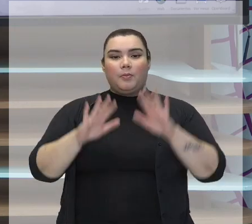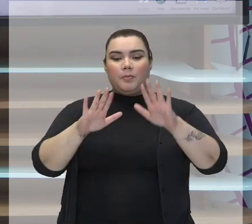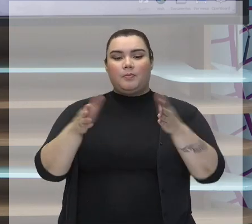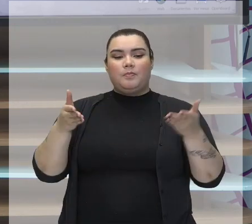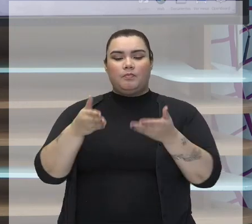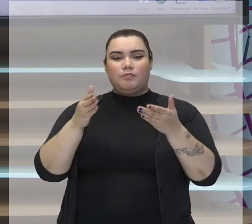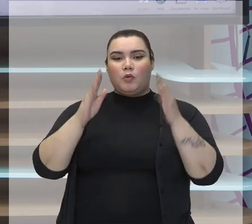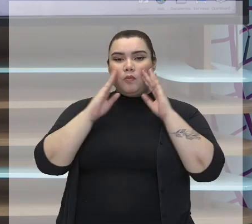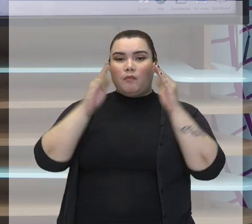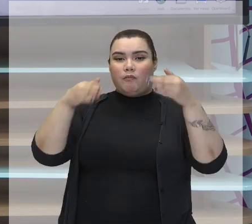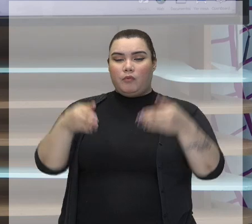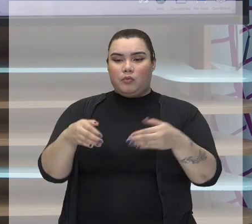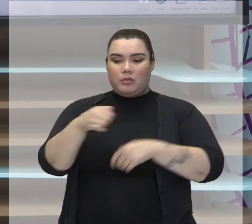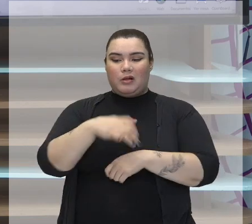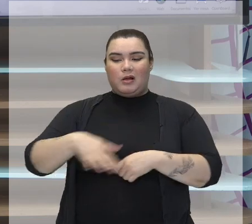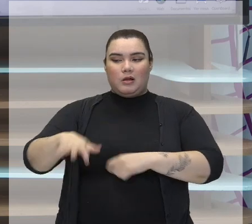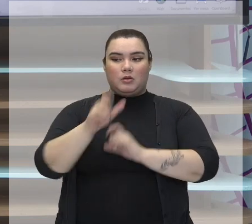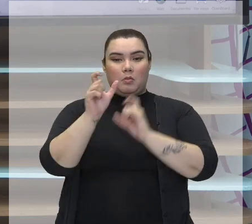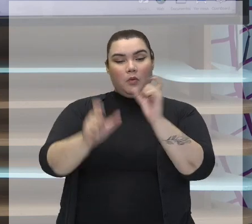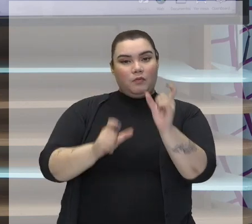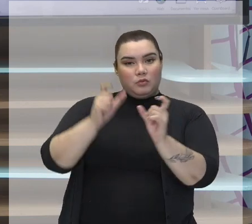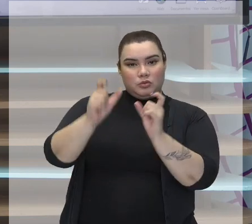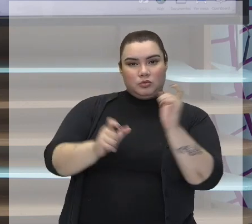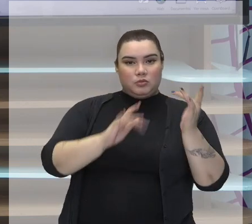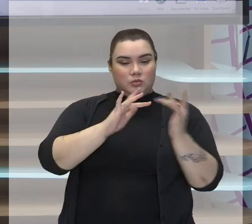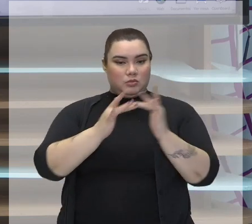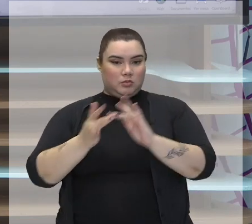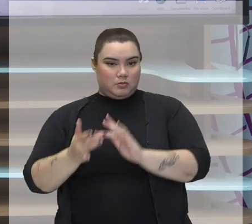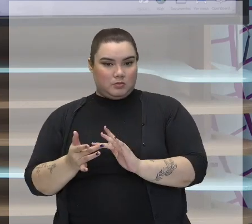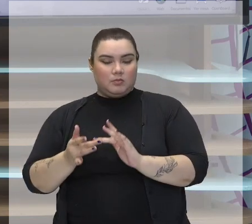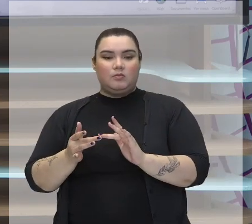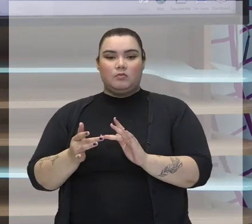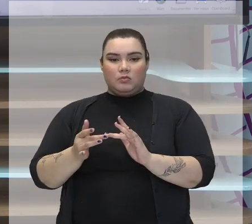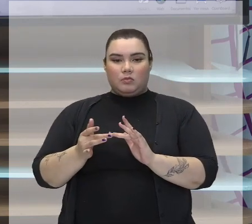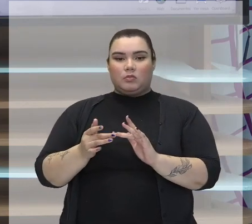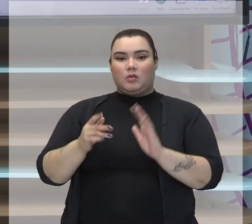morfologicamente, dentro desse contexto do